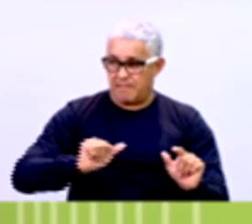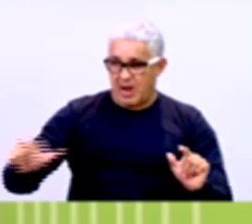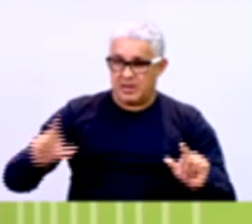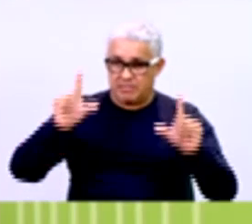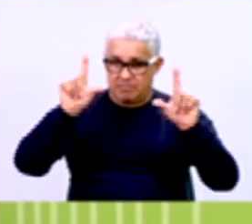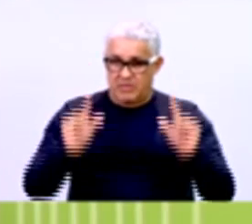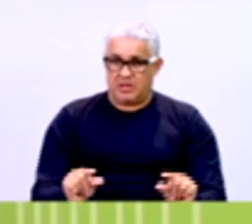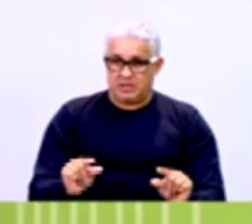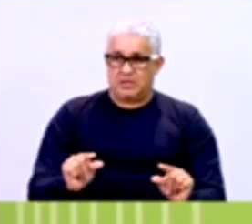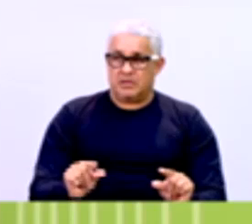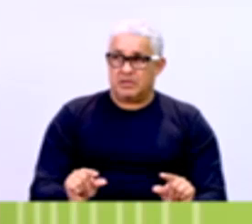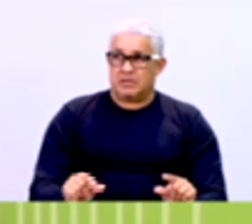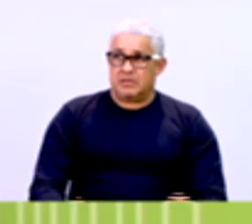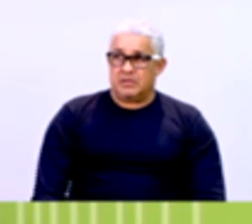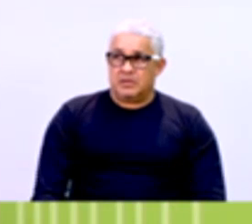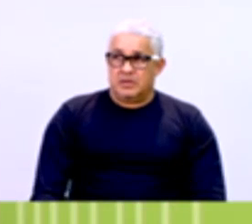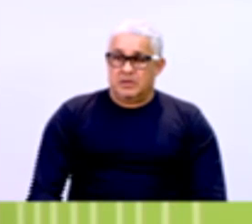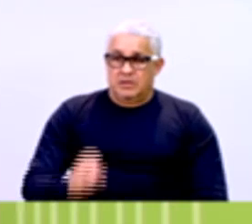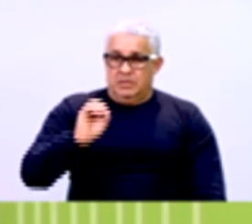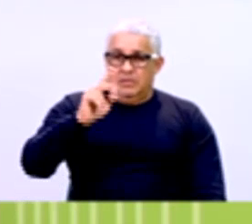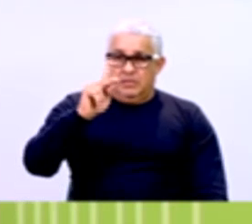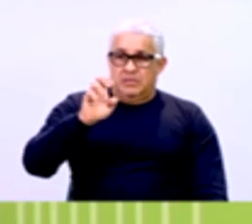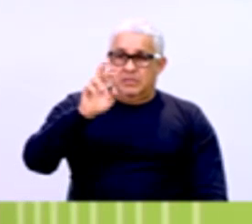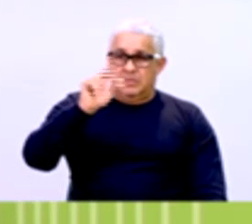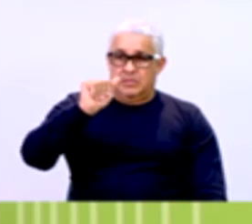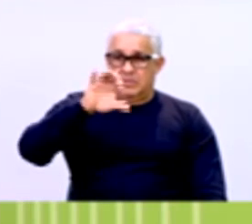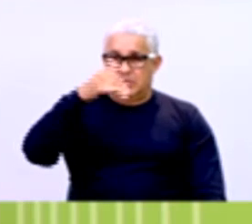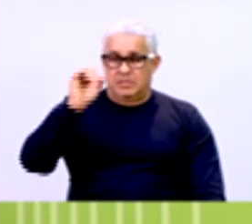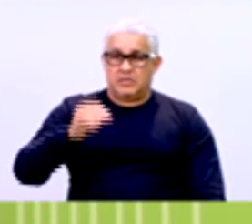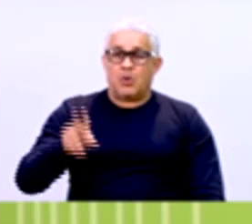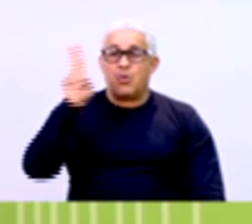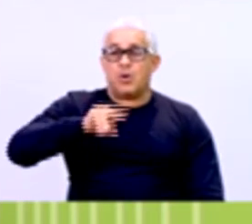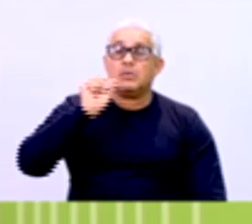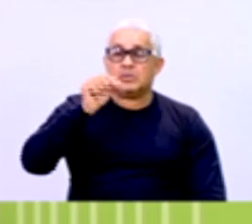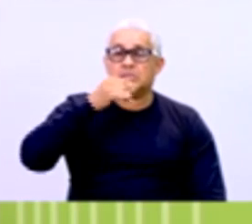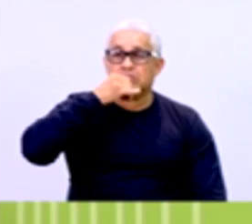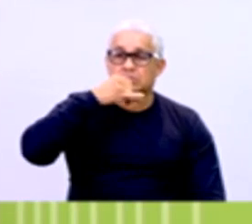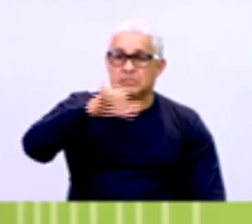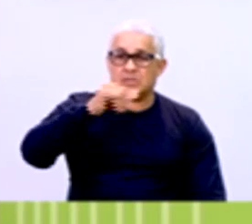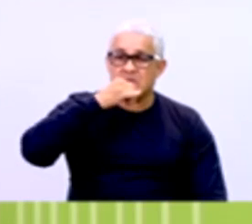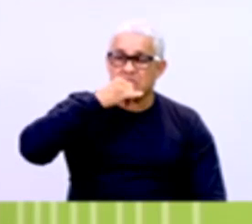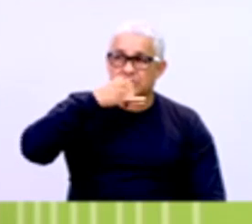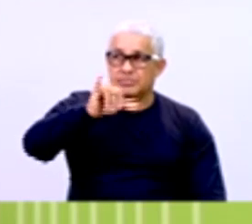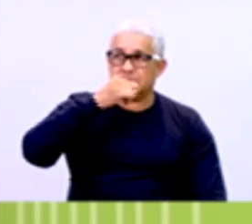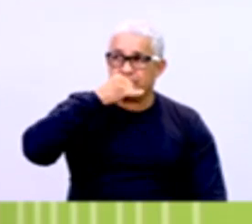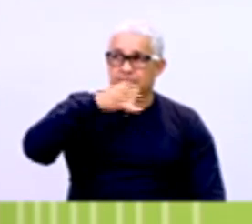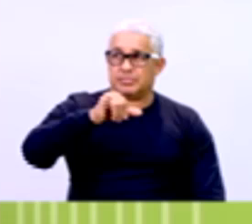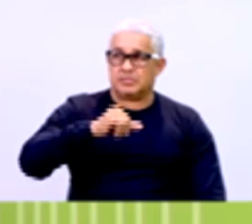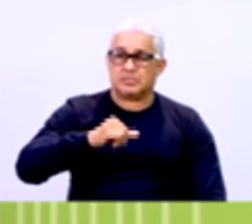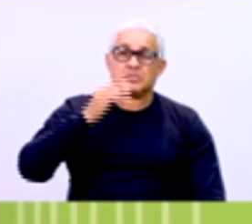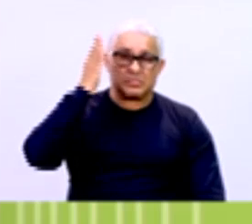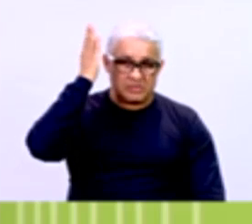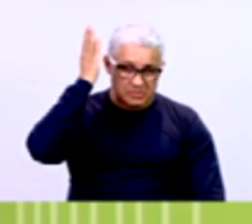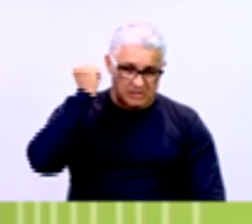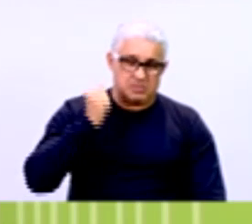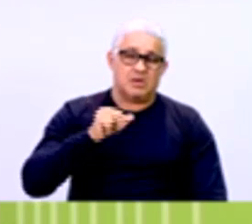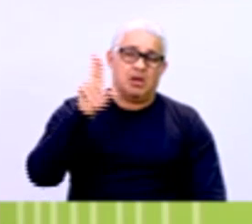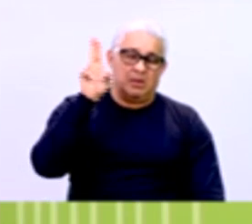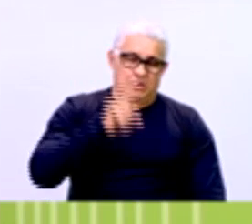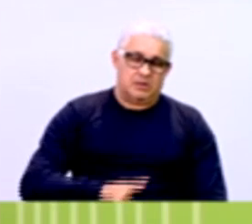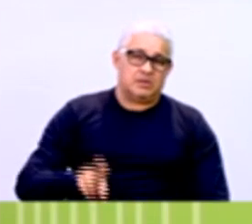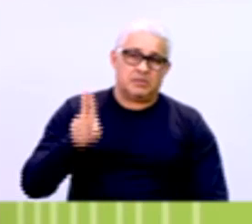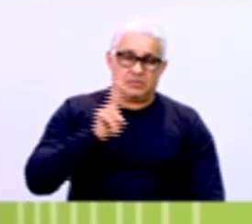porque aí, na etapa de operação, utiliza-se, por exemplo, a energia elétrica. E nós sabemos que a energia elétrica ela é